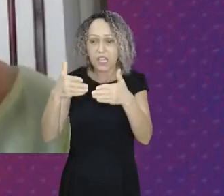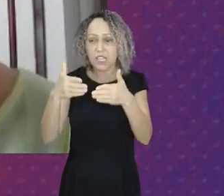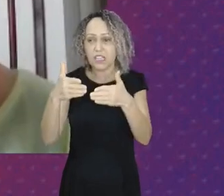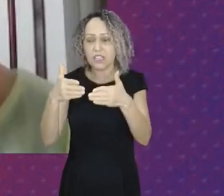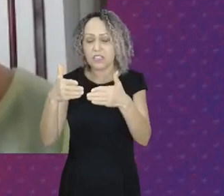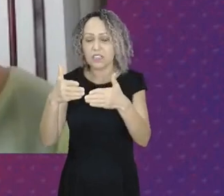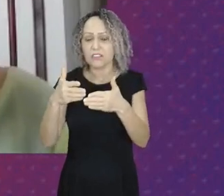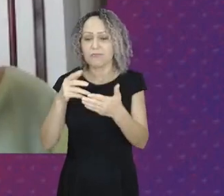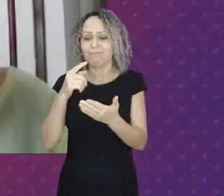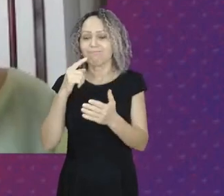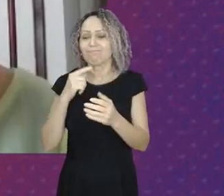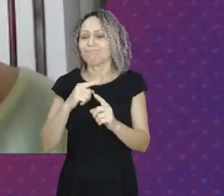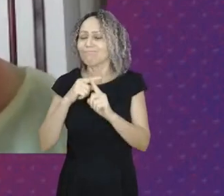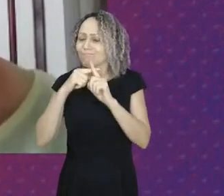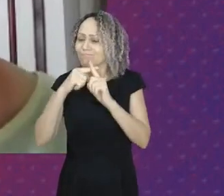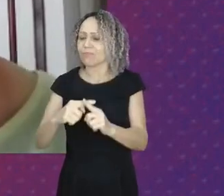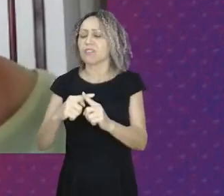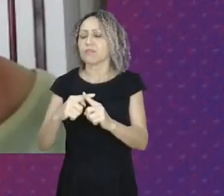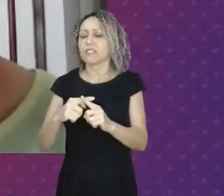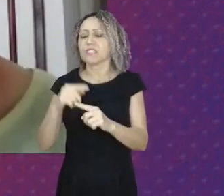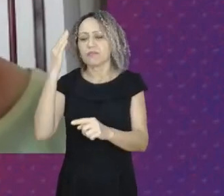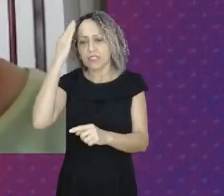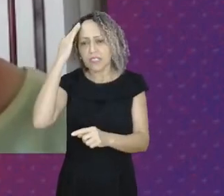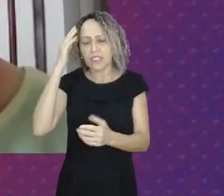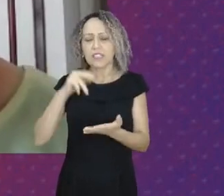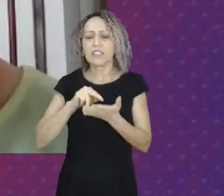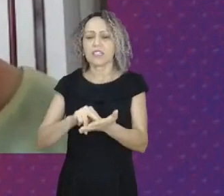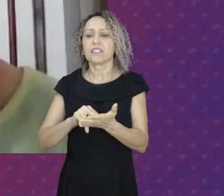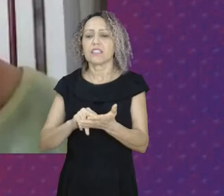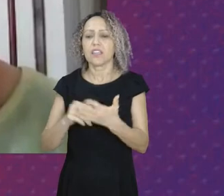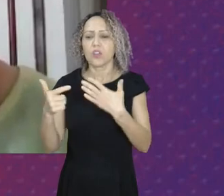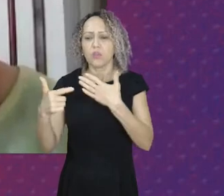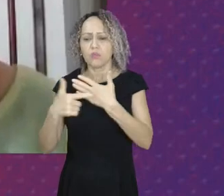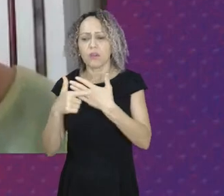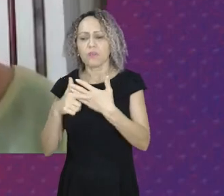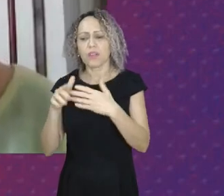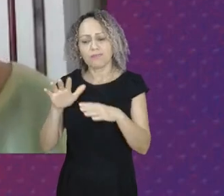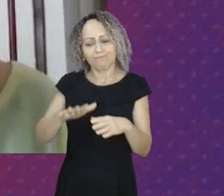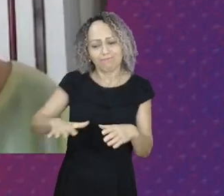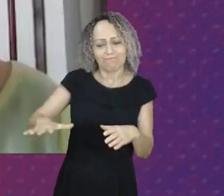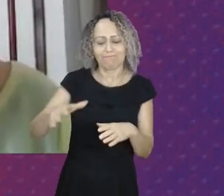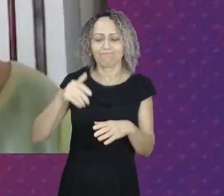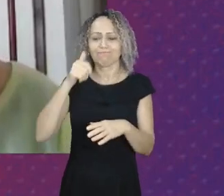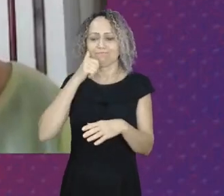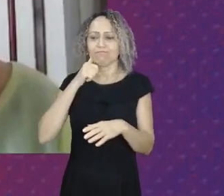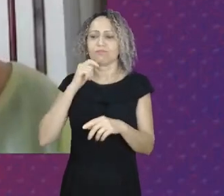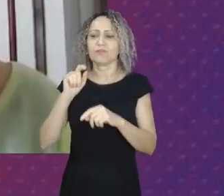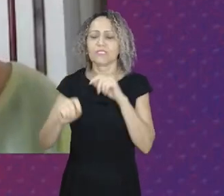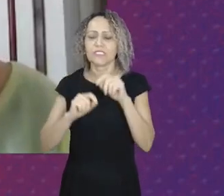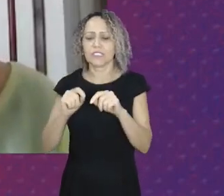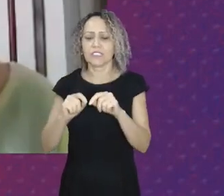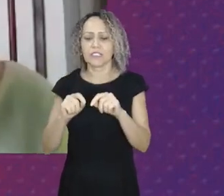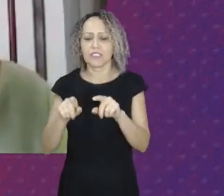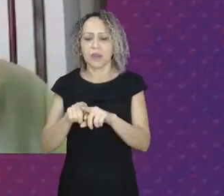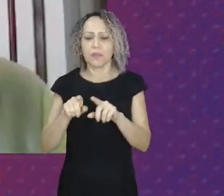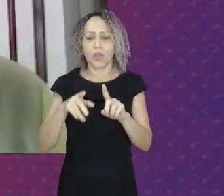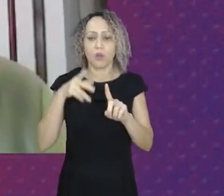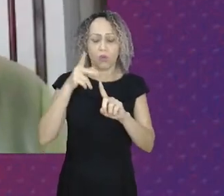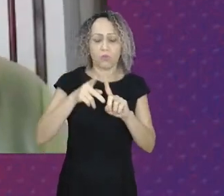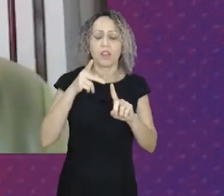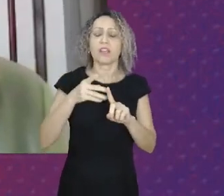maneira afirmativa do reconhecimento do papel desses segmentos, né? Mas também os parlamentares estão querendo